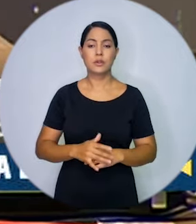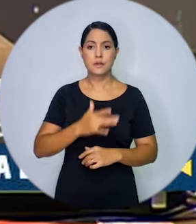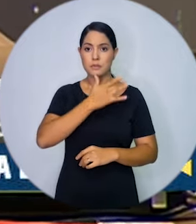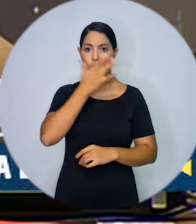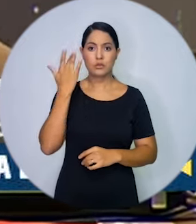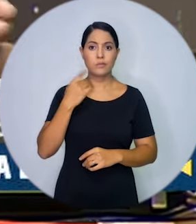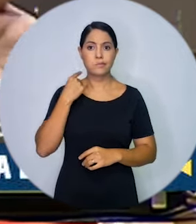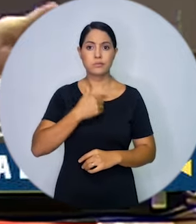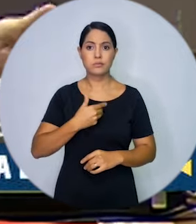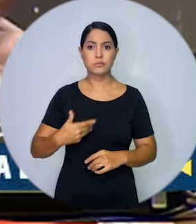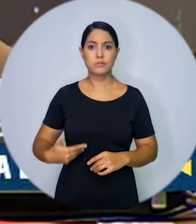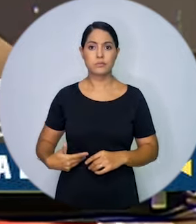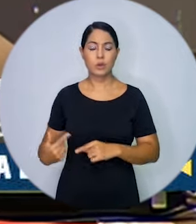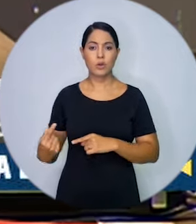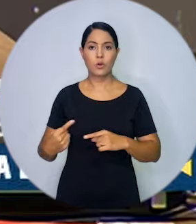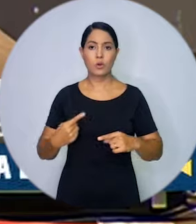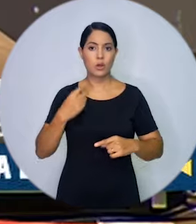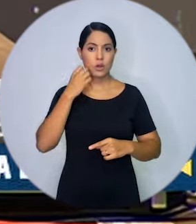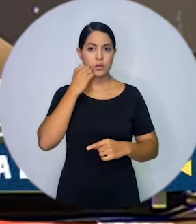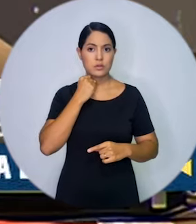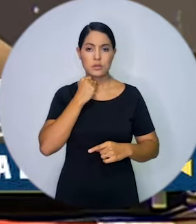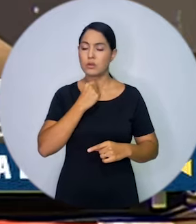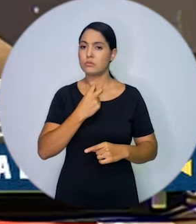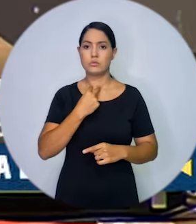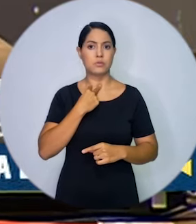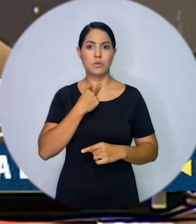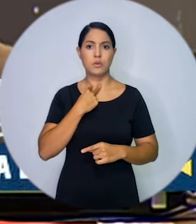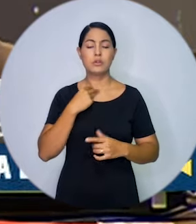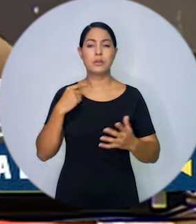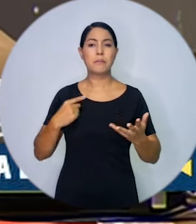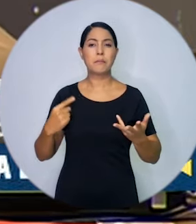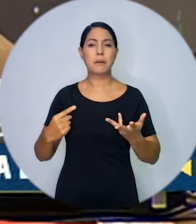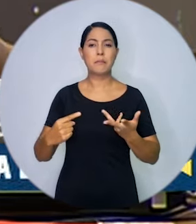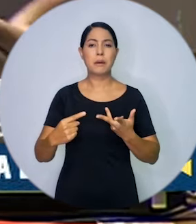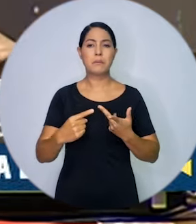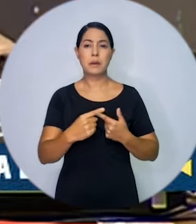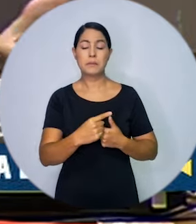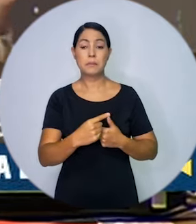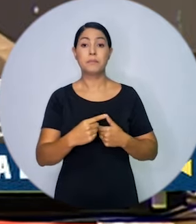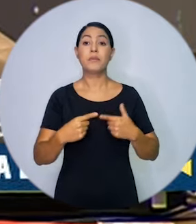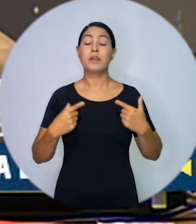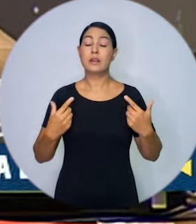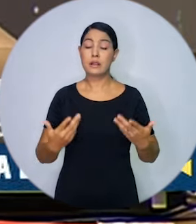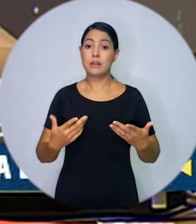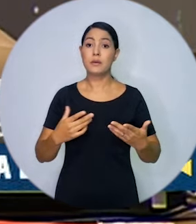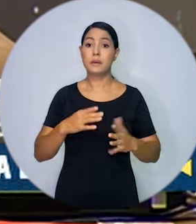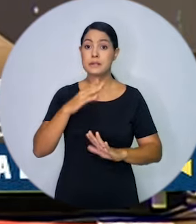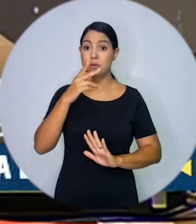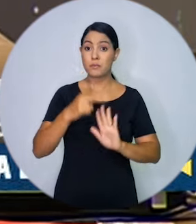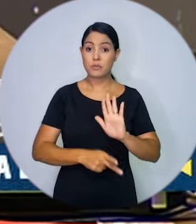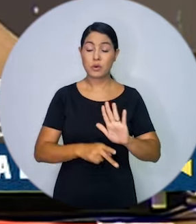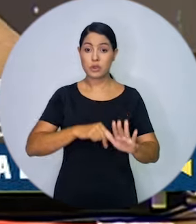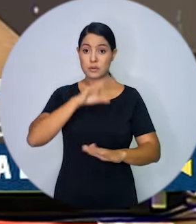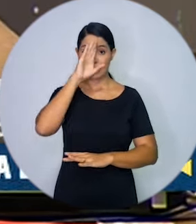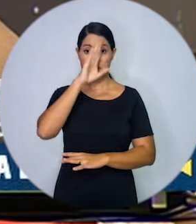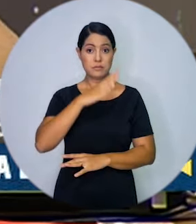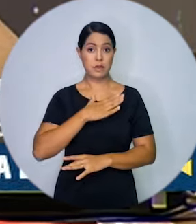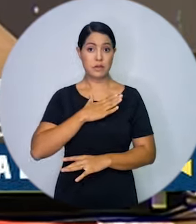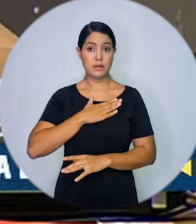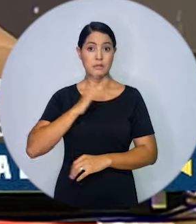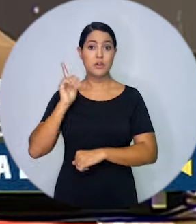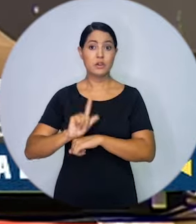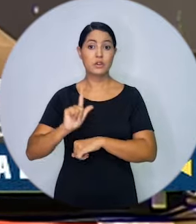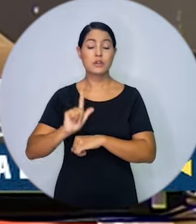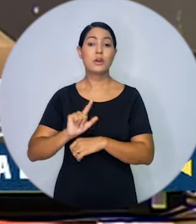Ministério Público se manifestem contra a adoção por pessoas LGBTI+, e tantas outras questões. Mas o grande